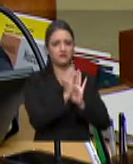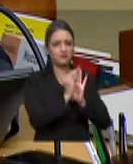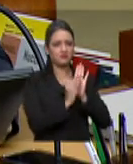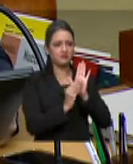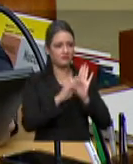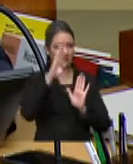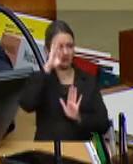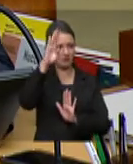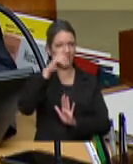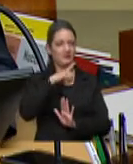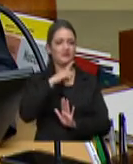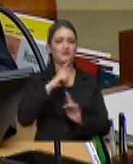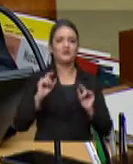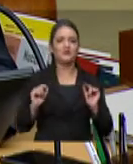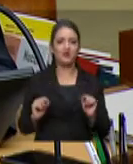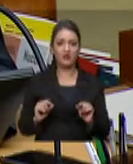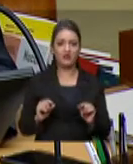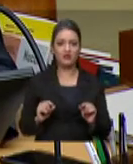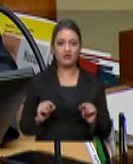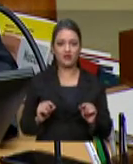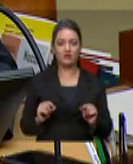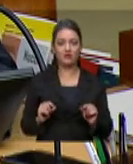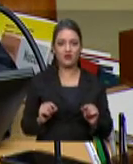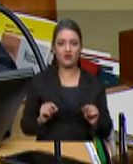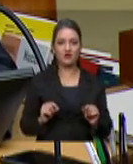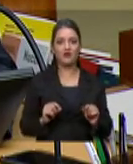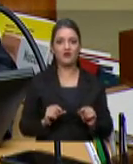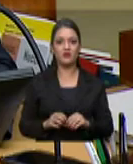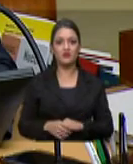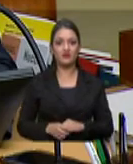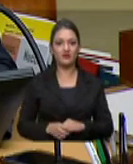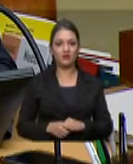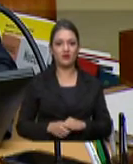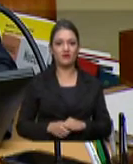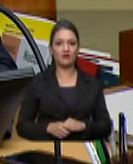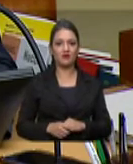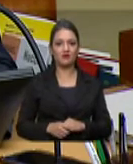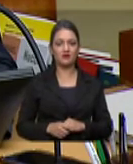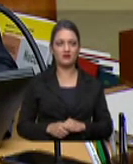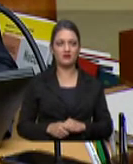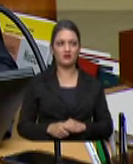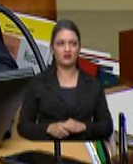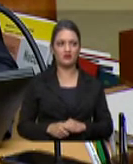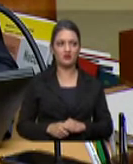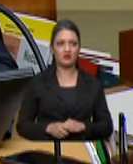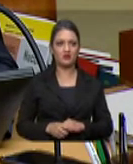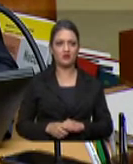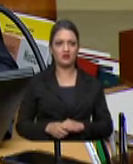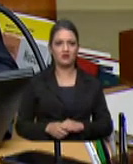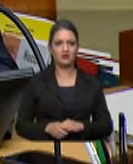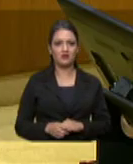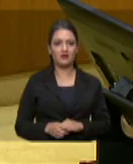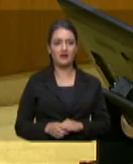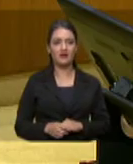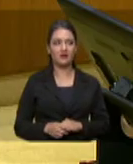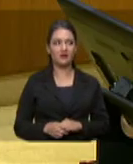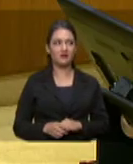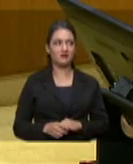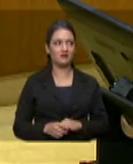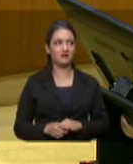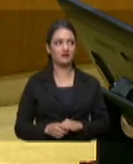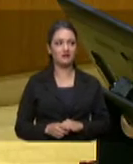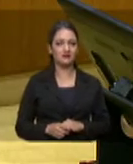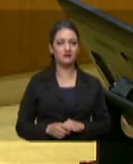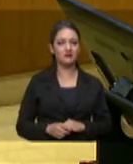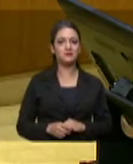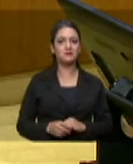acompanho quase em sua integralidade a... Vossa Excelência me permite uma parte? Pois não, ministra. Apenas para acentuar